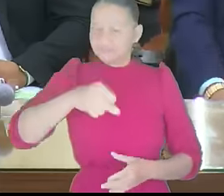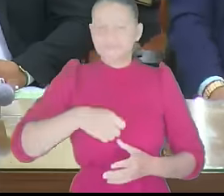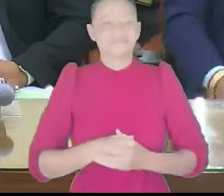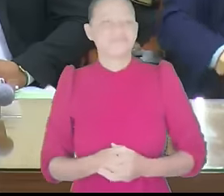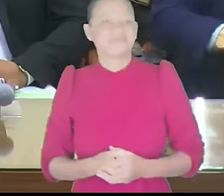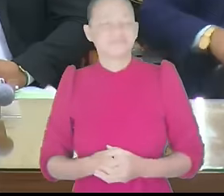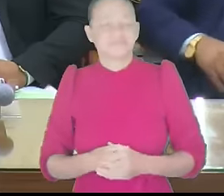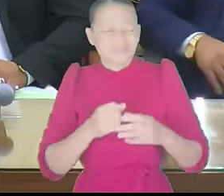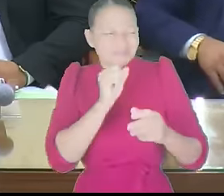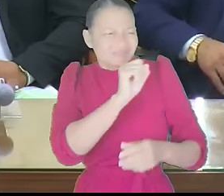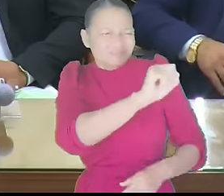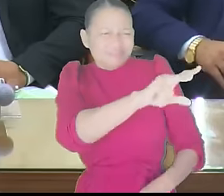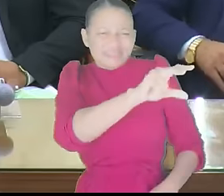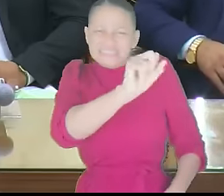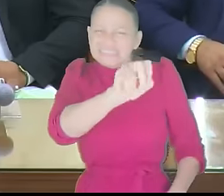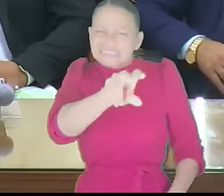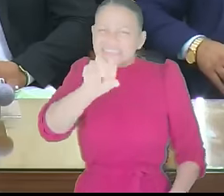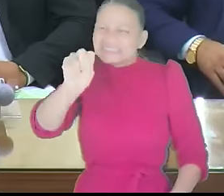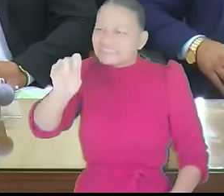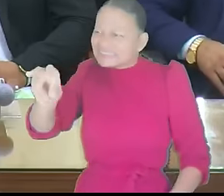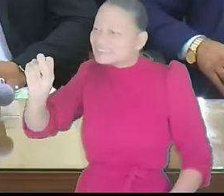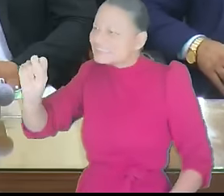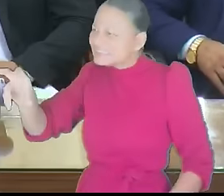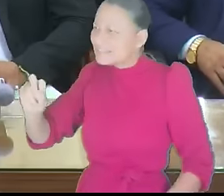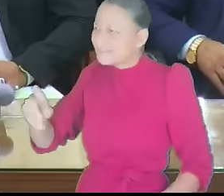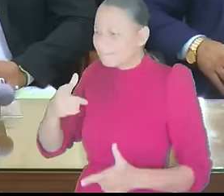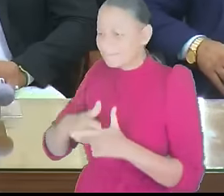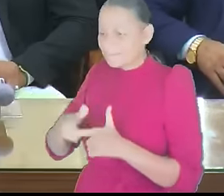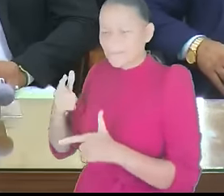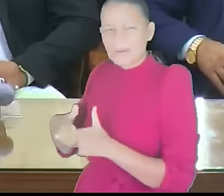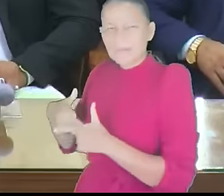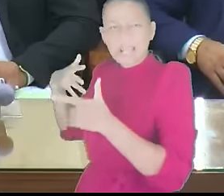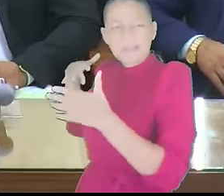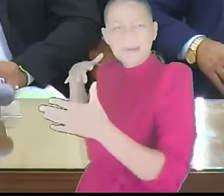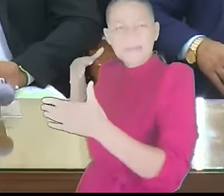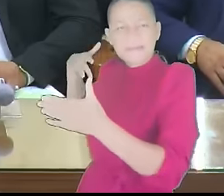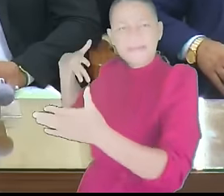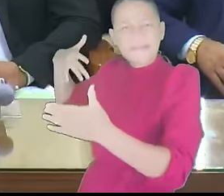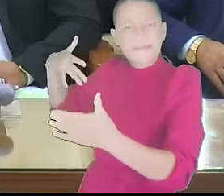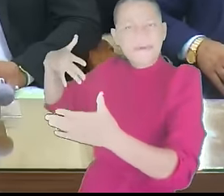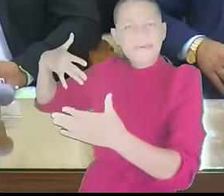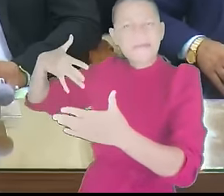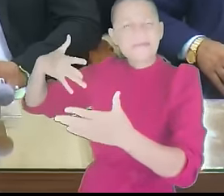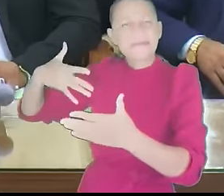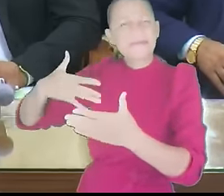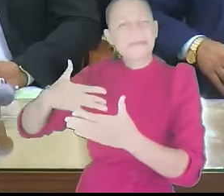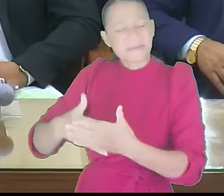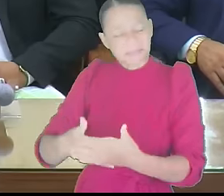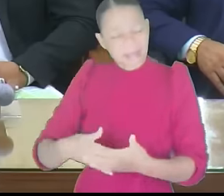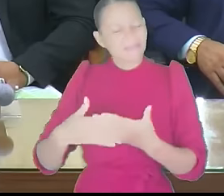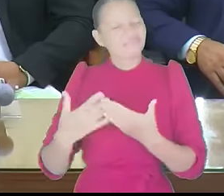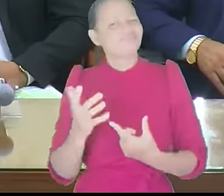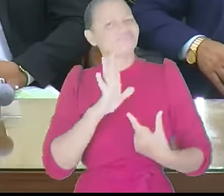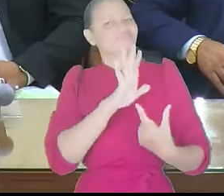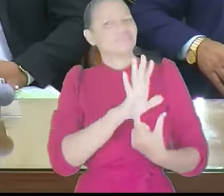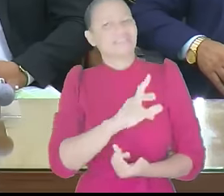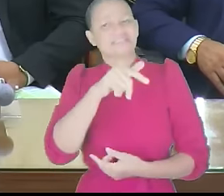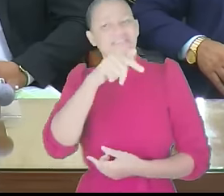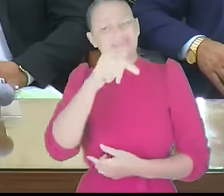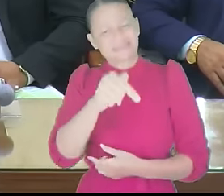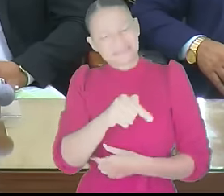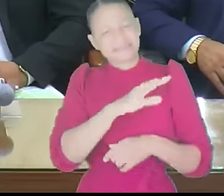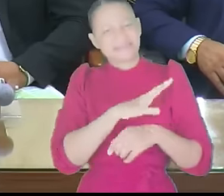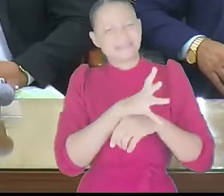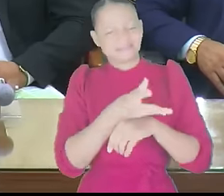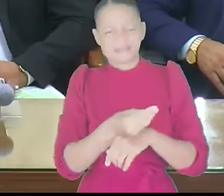Veja quanto problema em toda a história da igreja, representada nas sete igrejas. Agora, eu tenho uma notícia boa